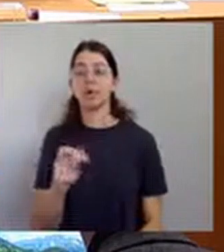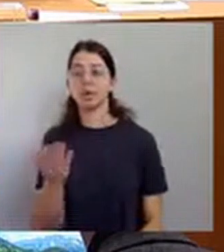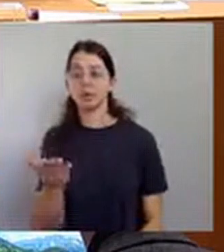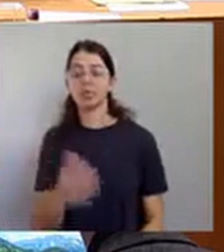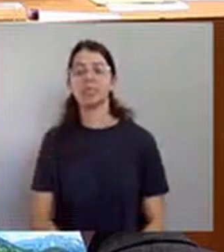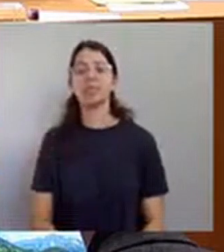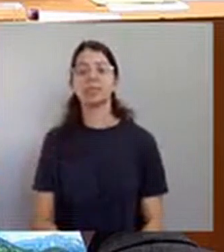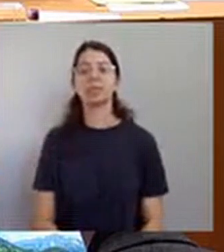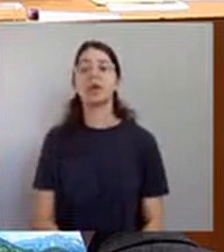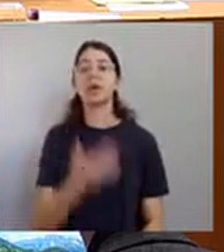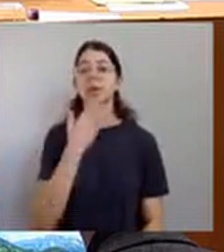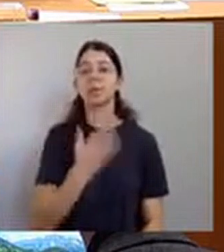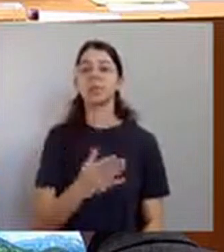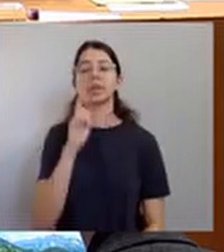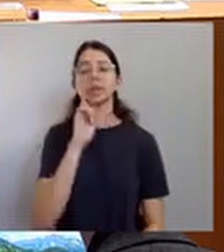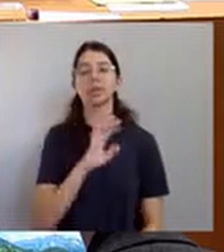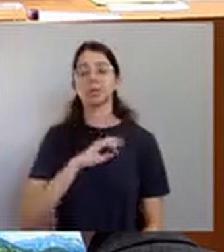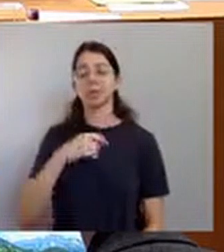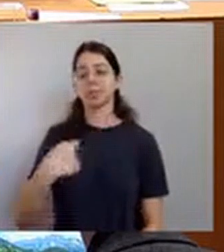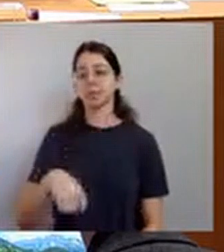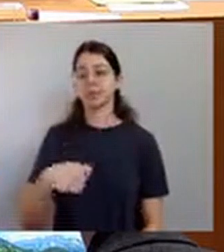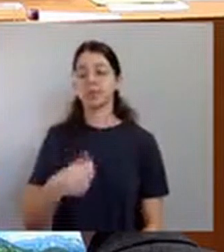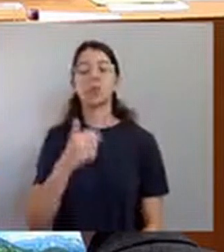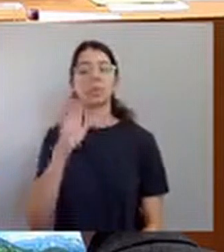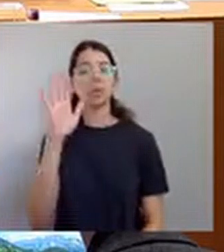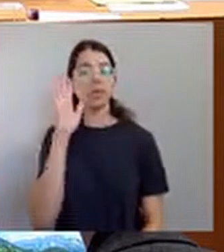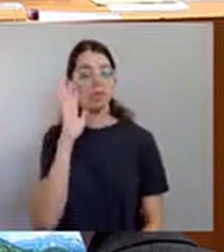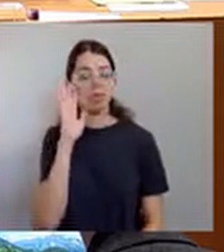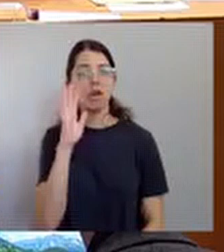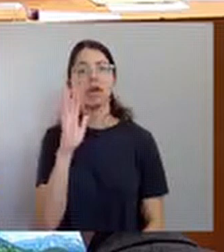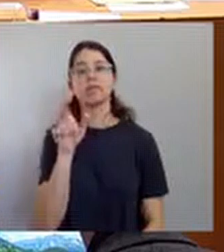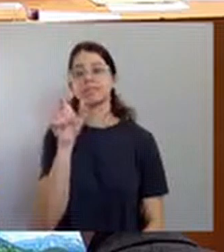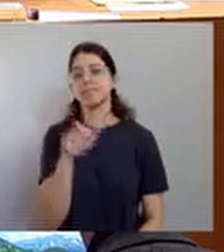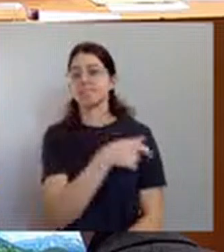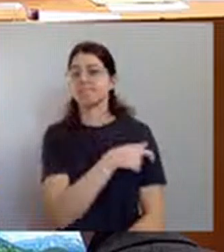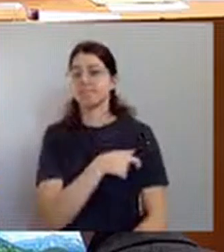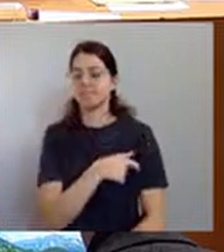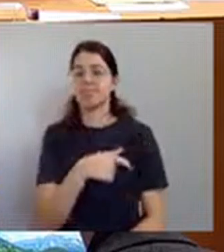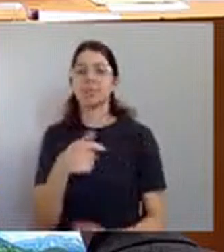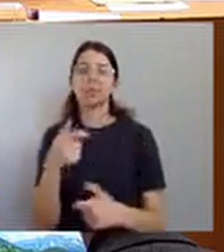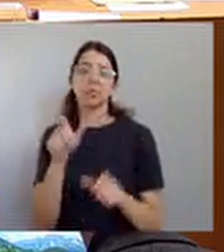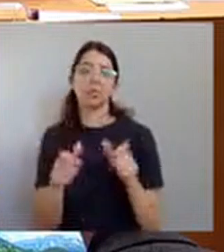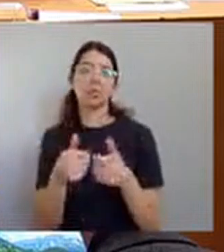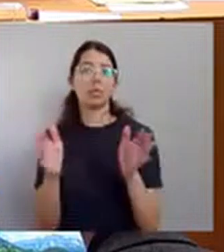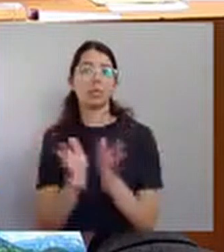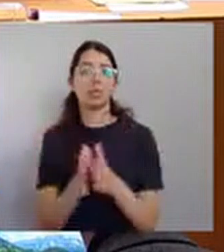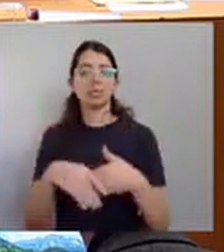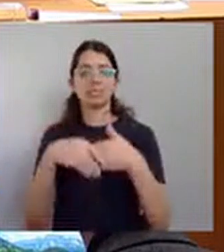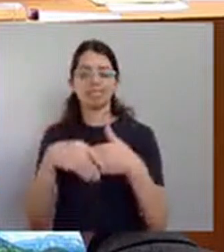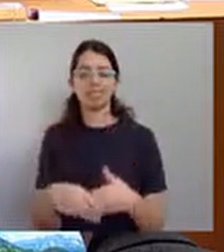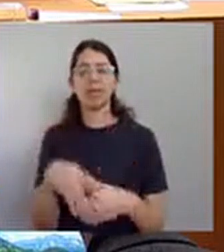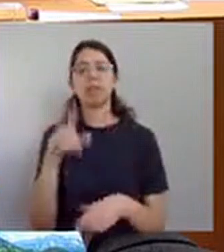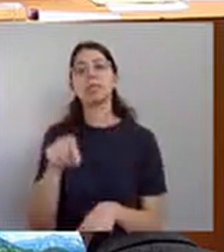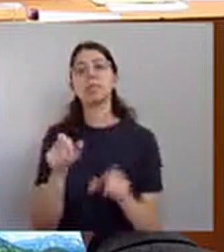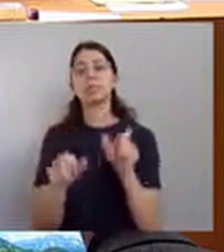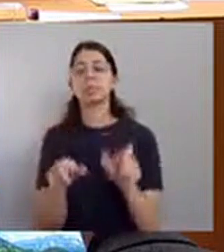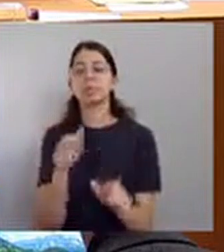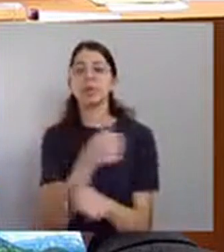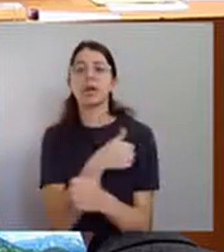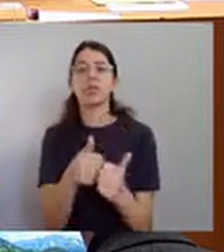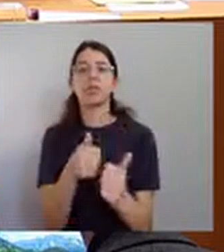Muito obrigada, Sra. Presidente. Boa tarde. Na sua pessoa, cumprimento todos os presentes e também quem nos assiste à